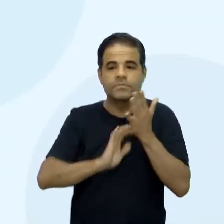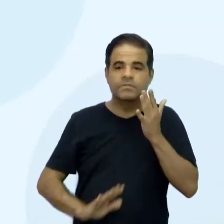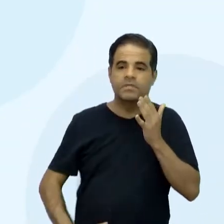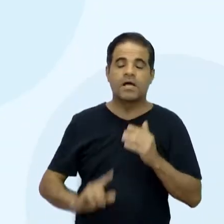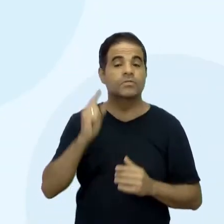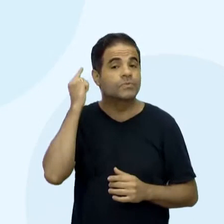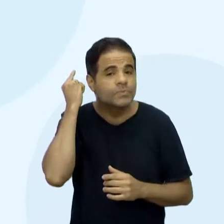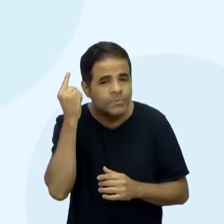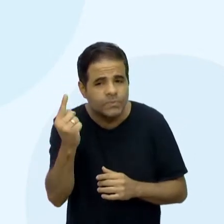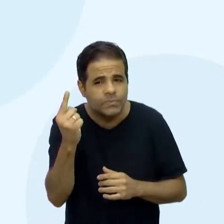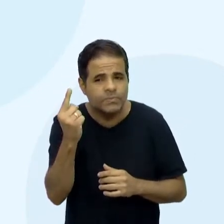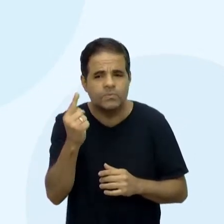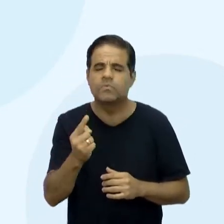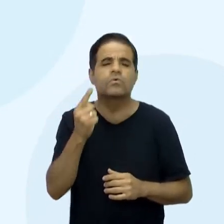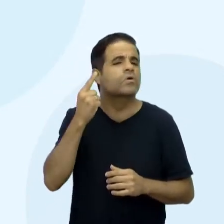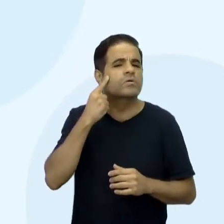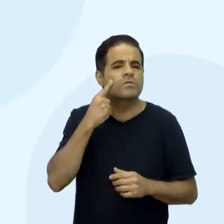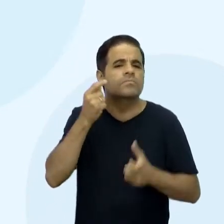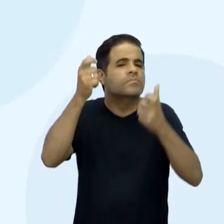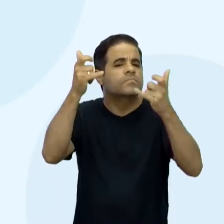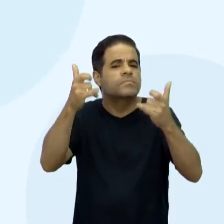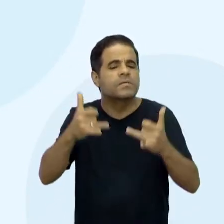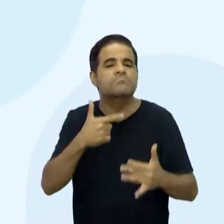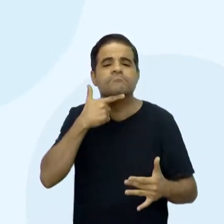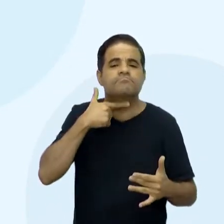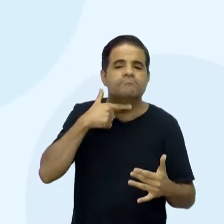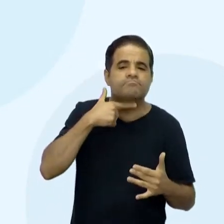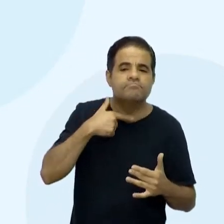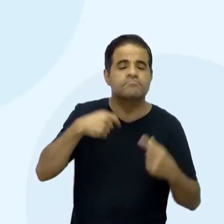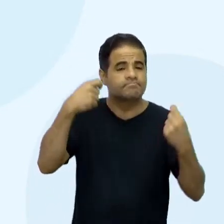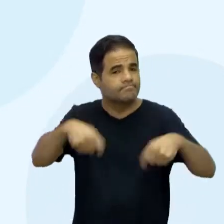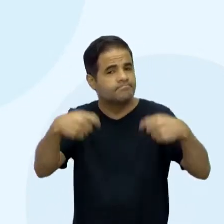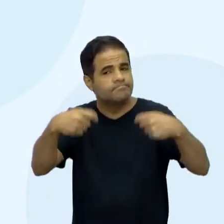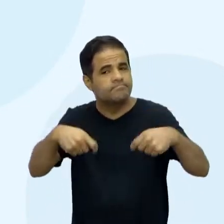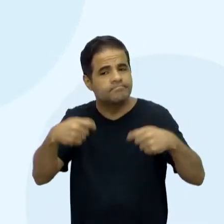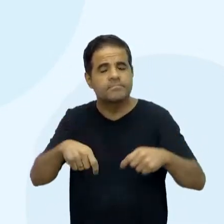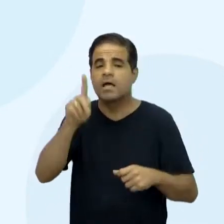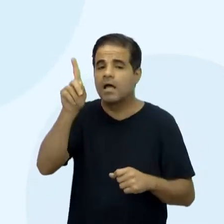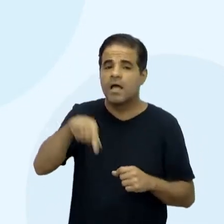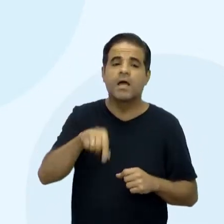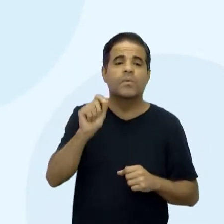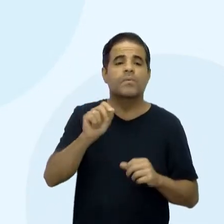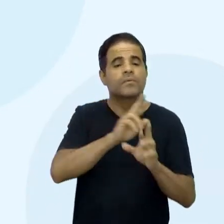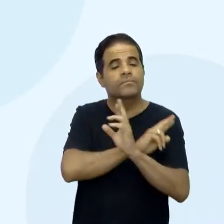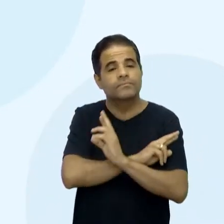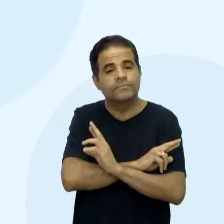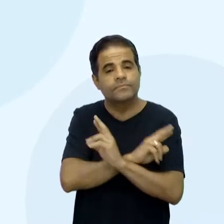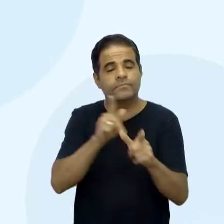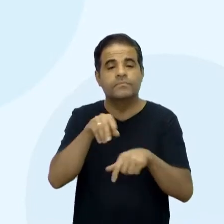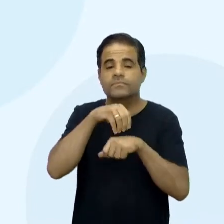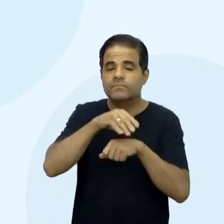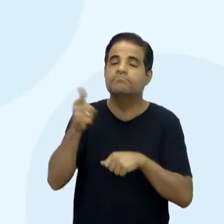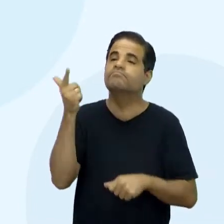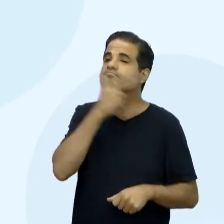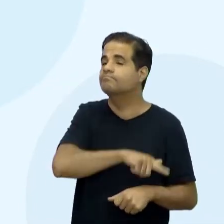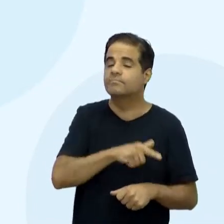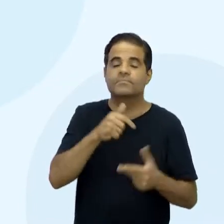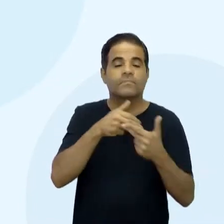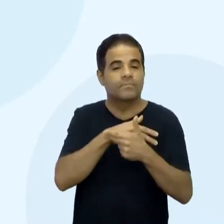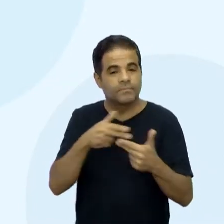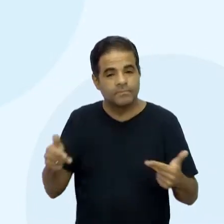1, a gente falou de desejo e necessidade. A diferença de eu adquirir algo